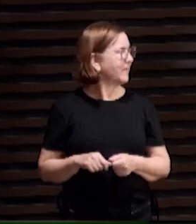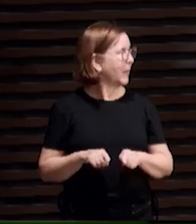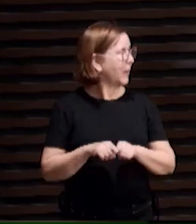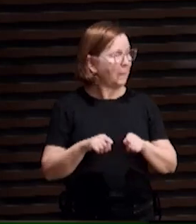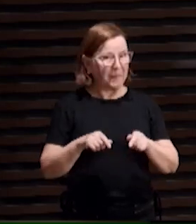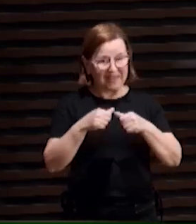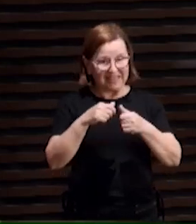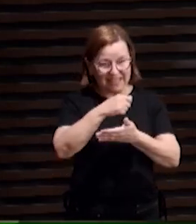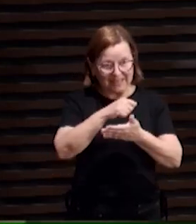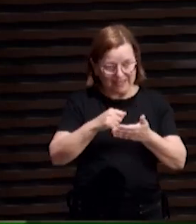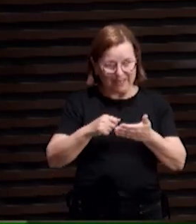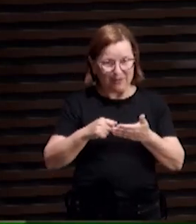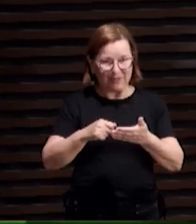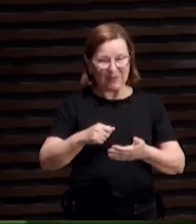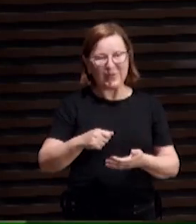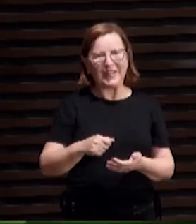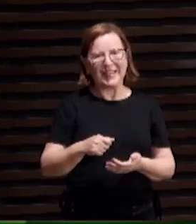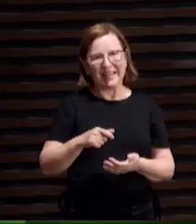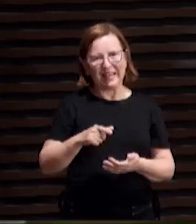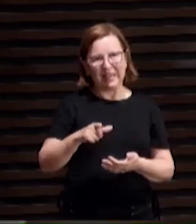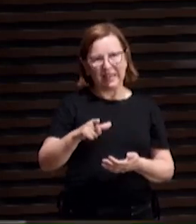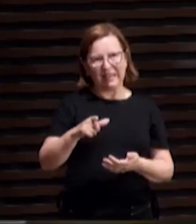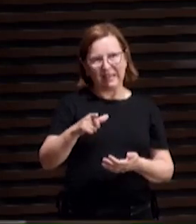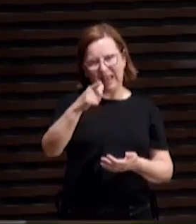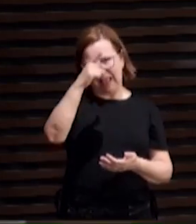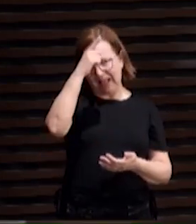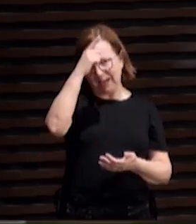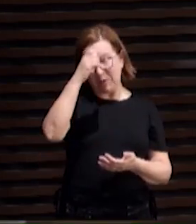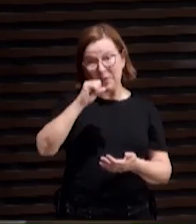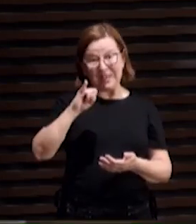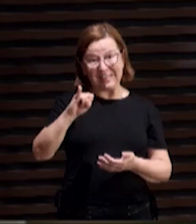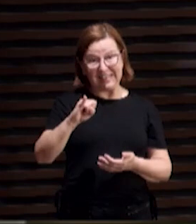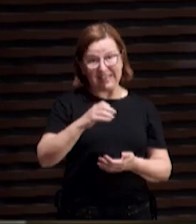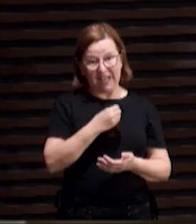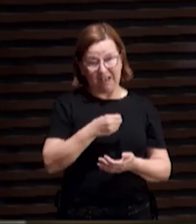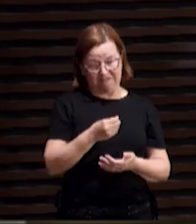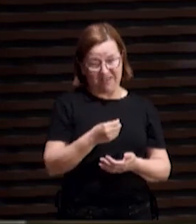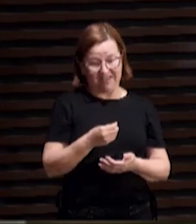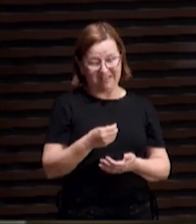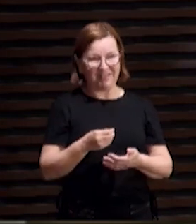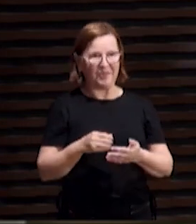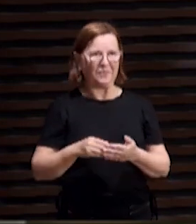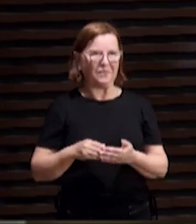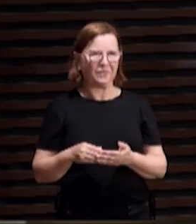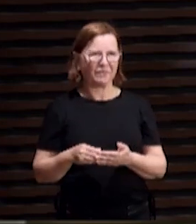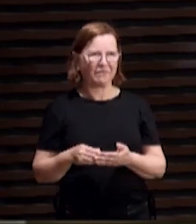dos livros em alemão. Se a vida nos ultraja,